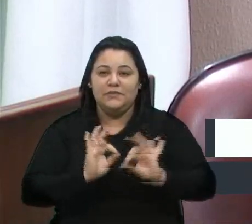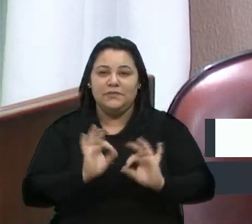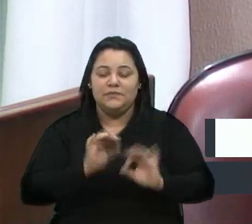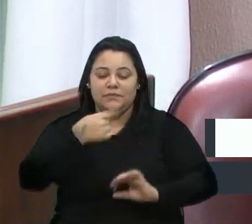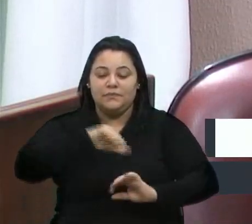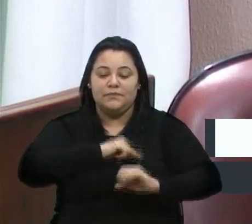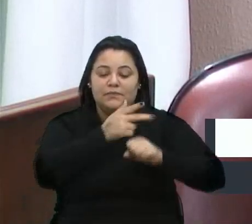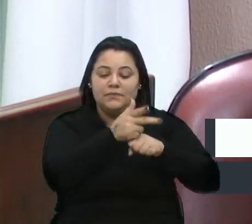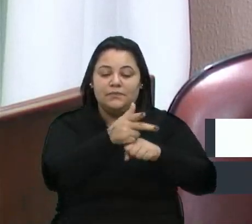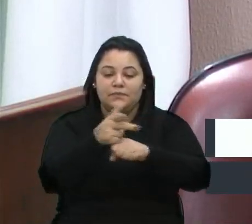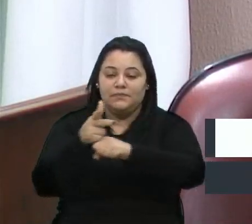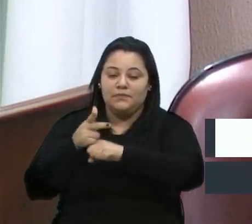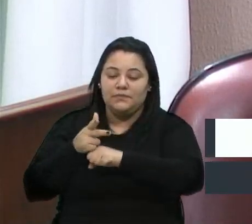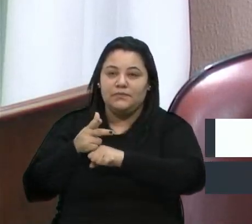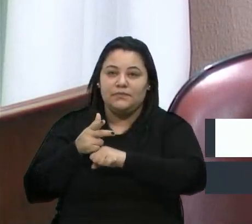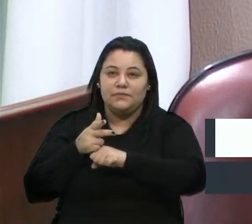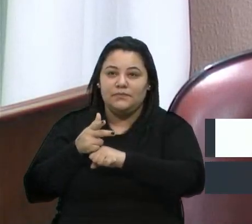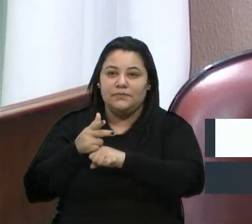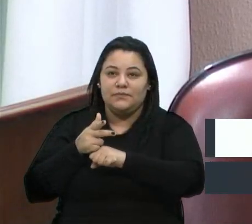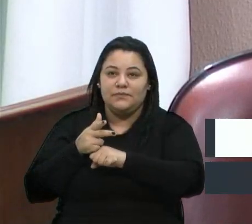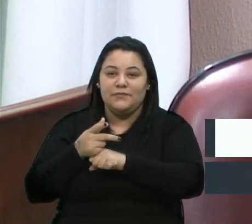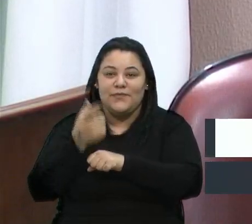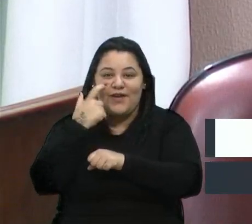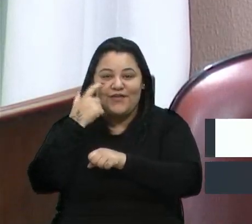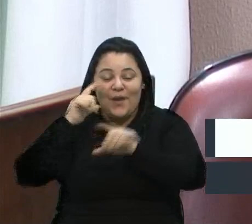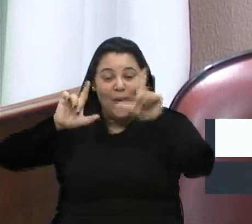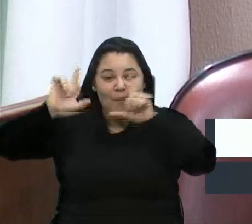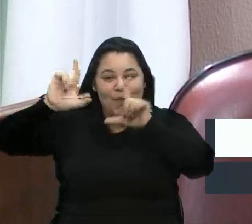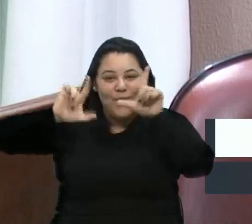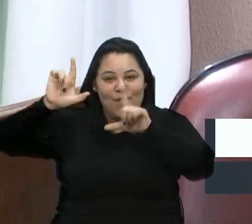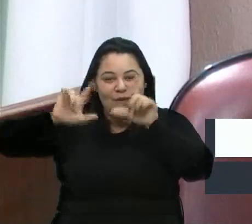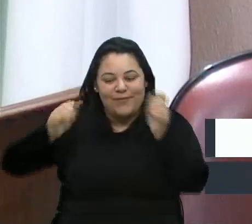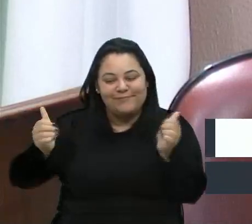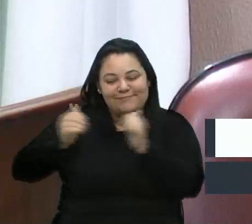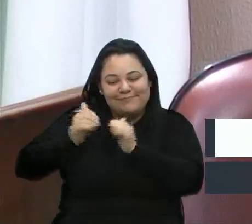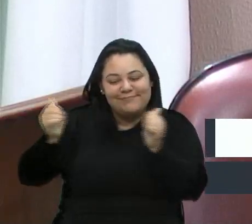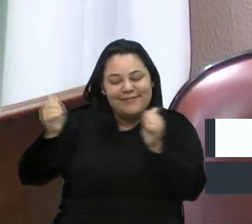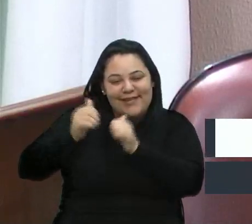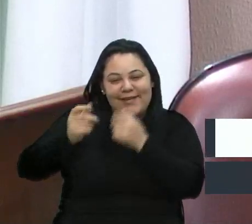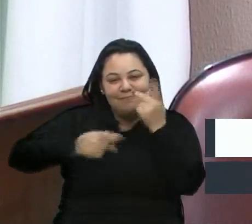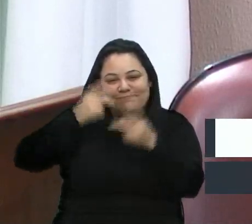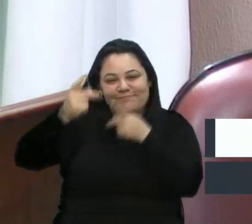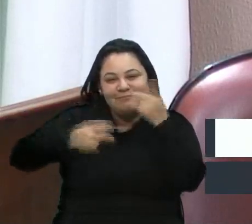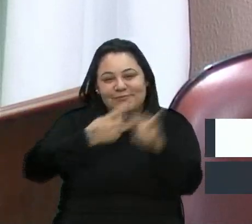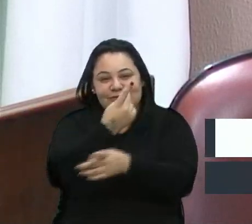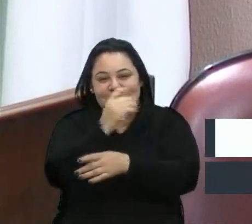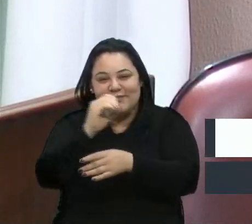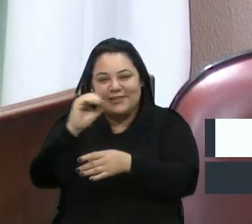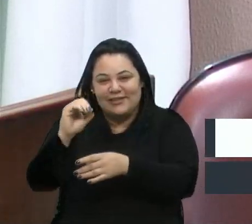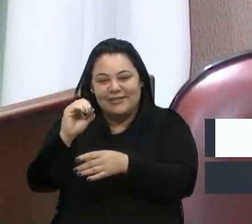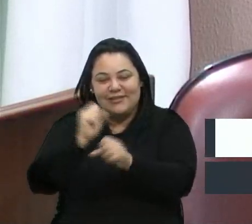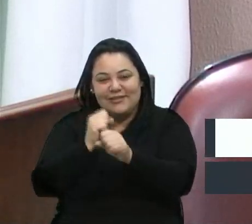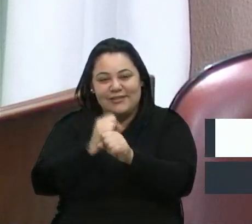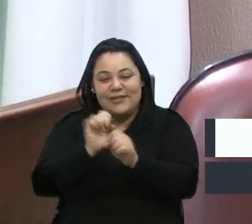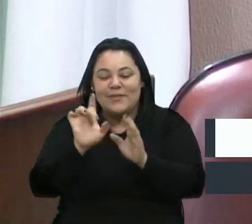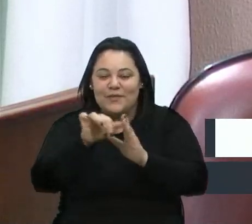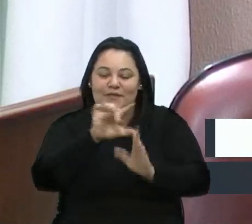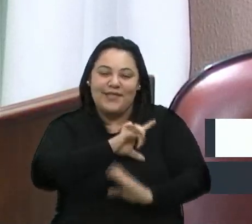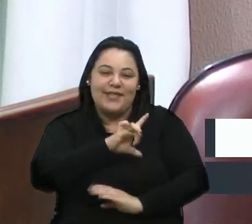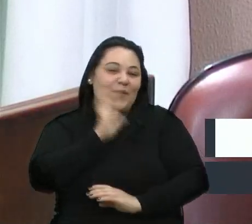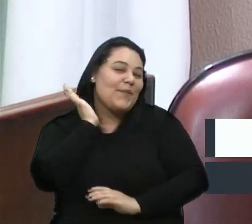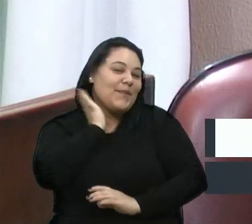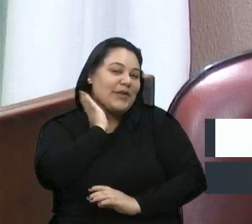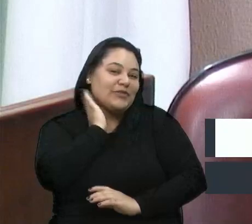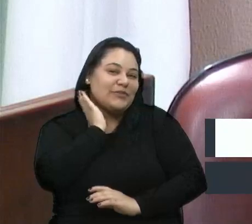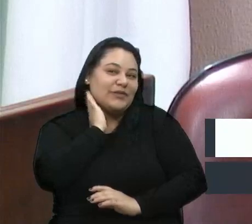assistir esse episódio da série Causos e Gaitas sobre o centenário de Oneide Bertucci e depois vai ter um bate-papo